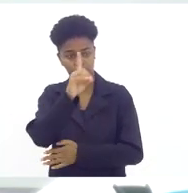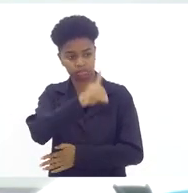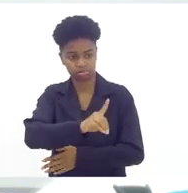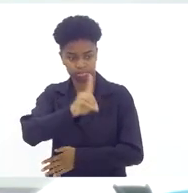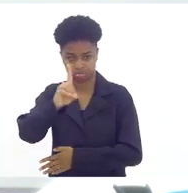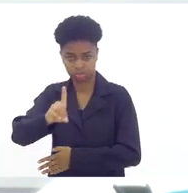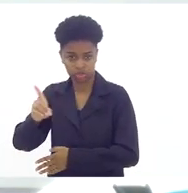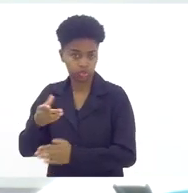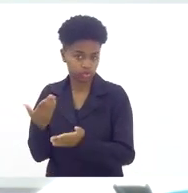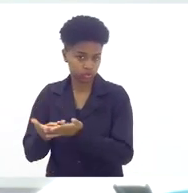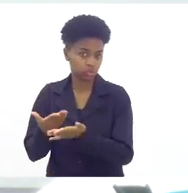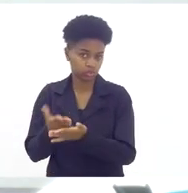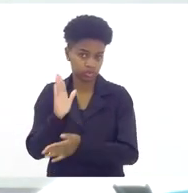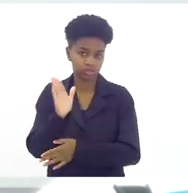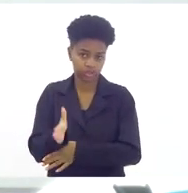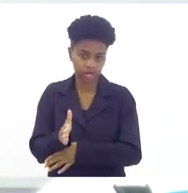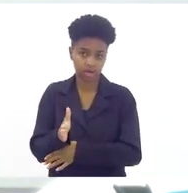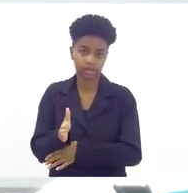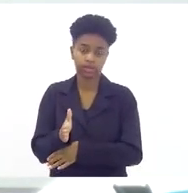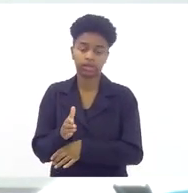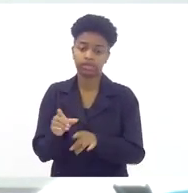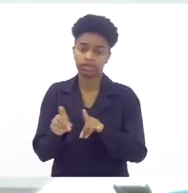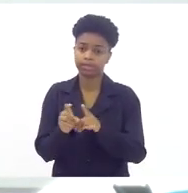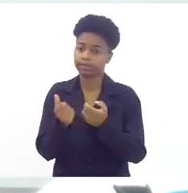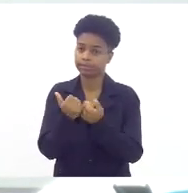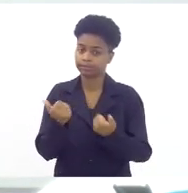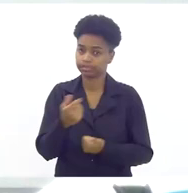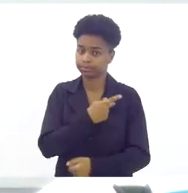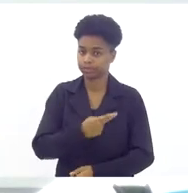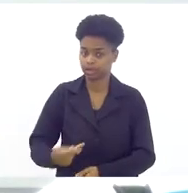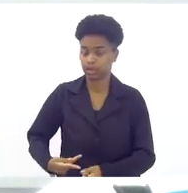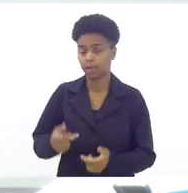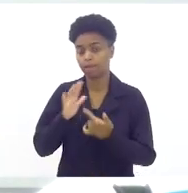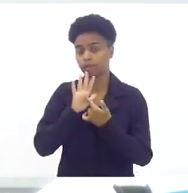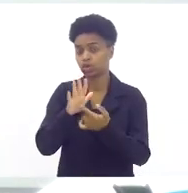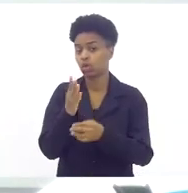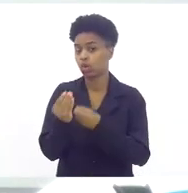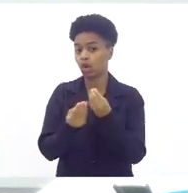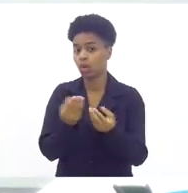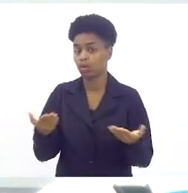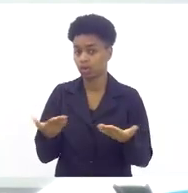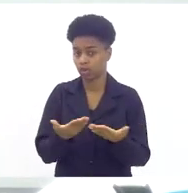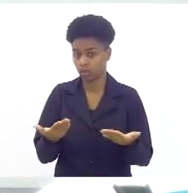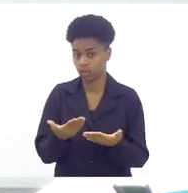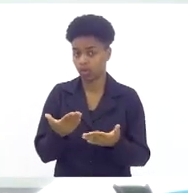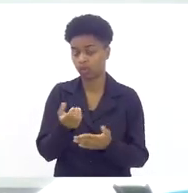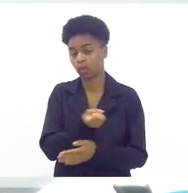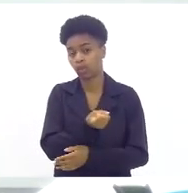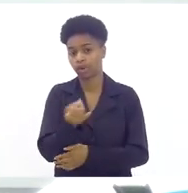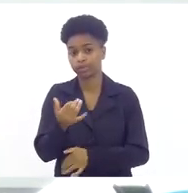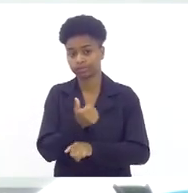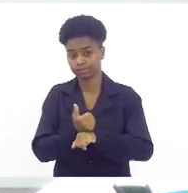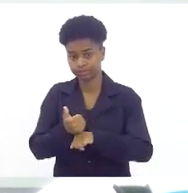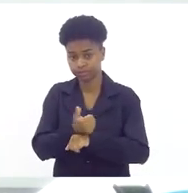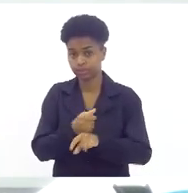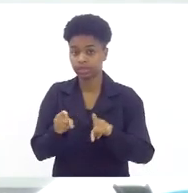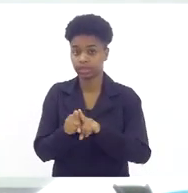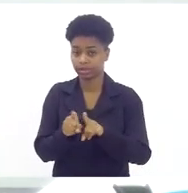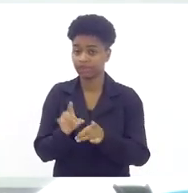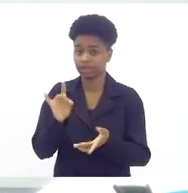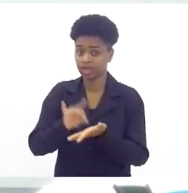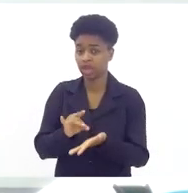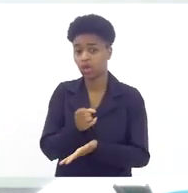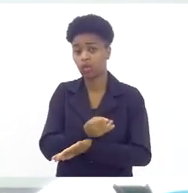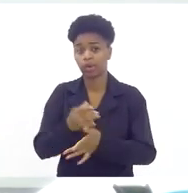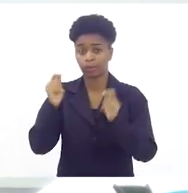esse estudo para vice-presidência com uma realidade que a gente tem no momento e a realidade do potencial